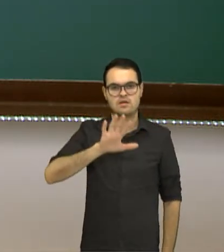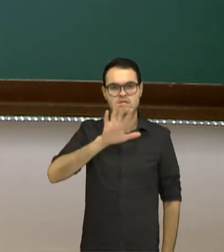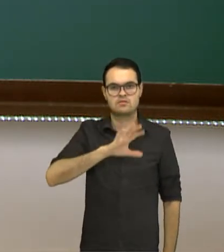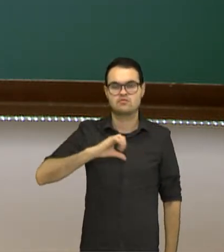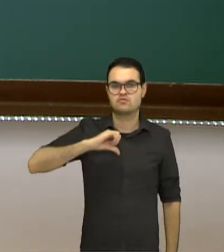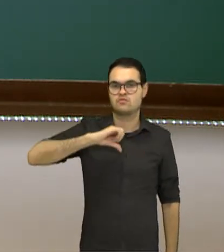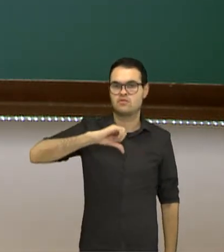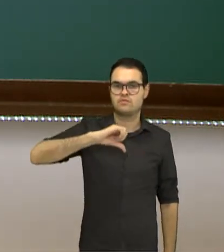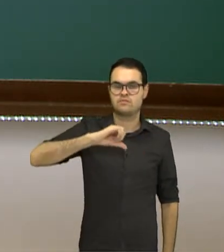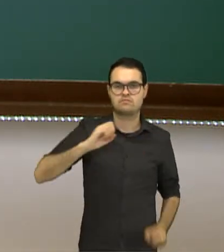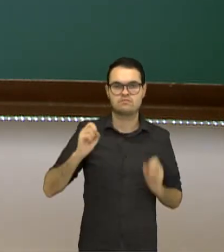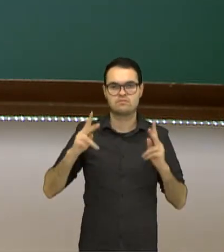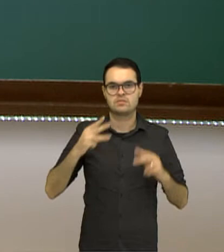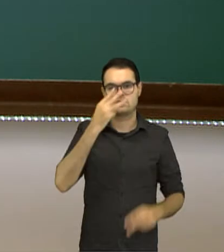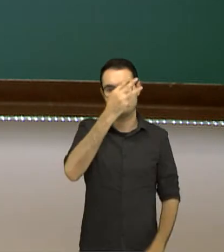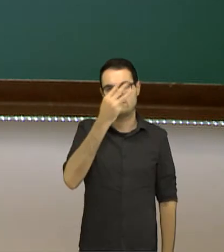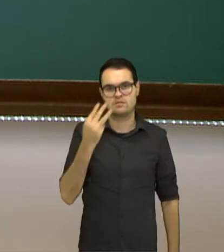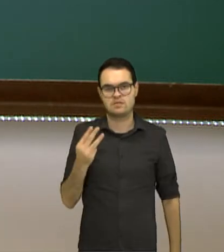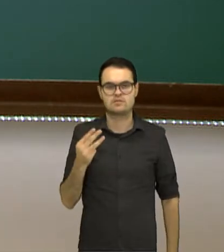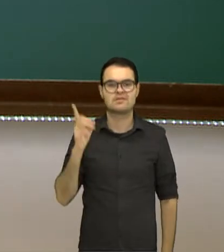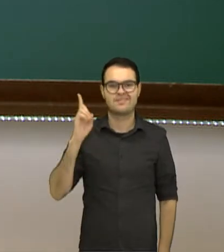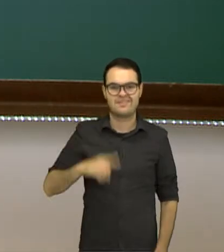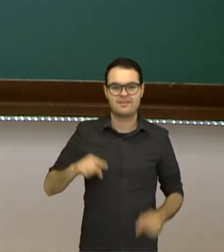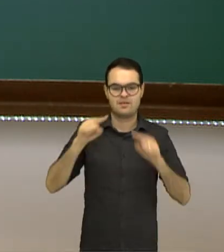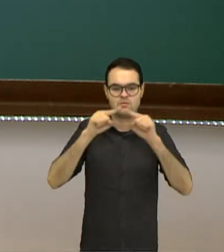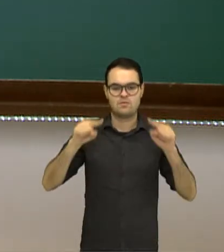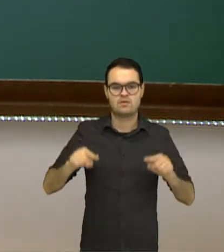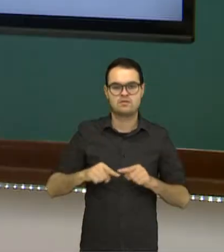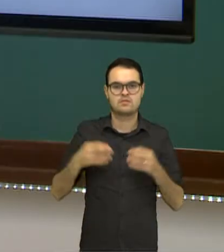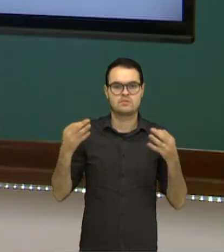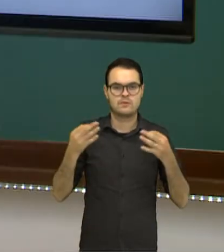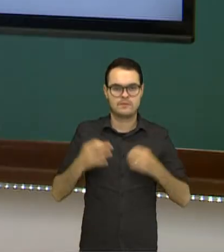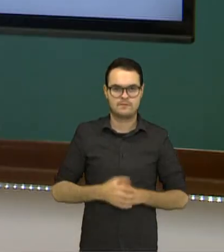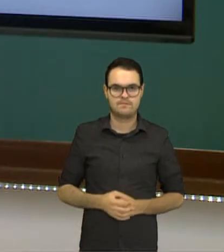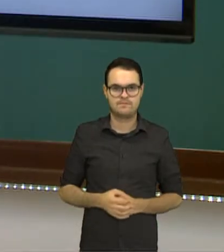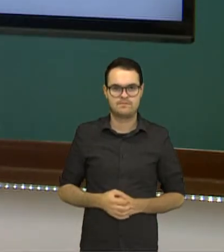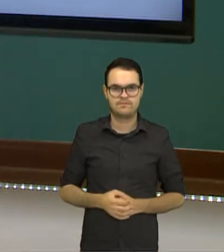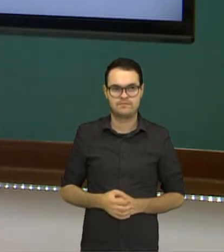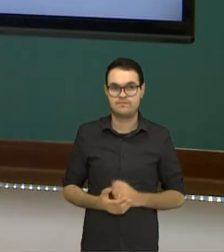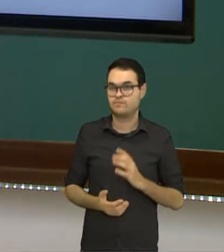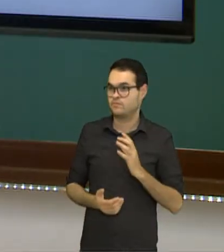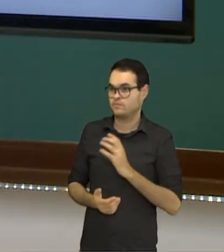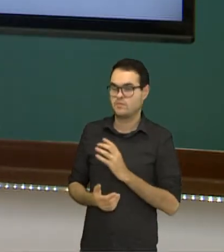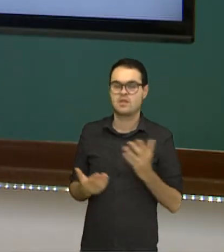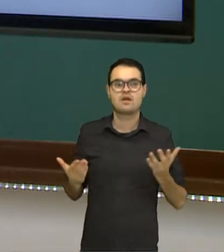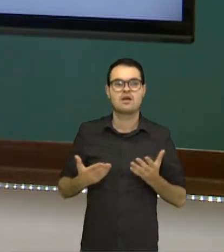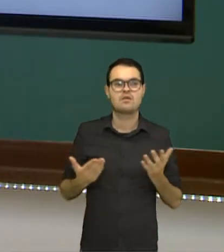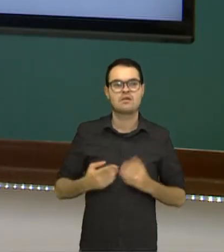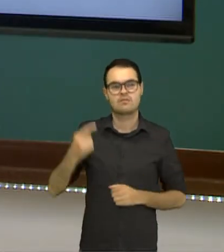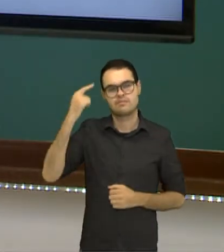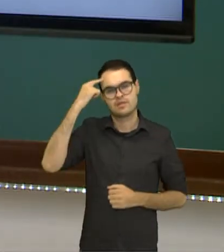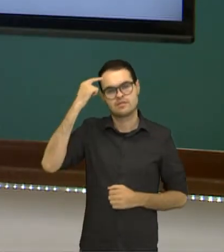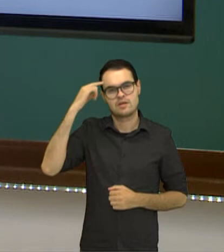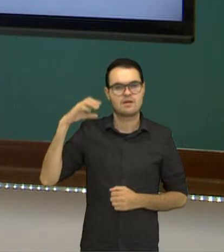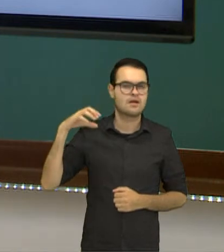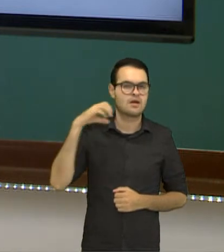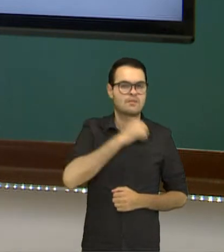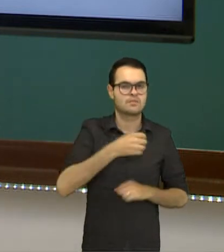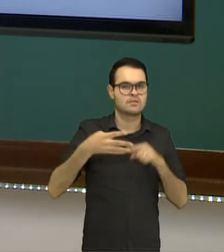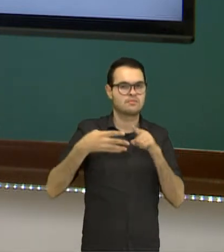9, certo? Então, 9 é quadrado perfeito. Diante disso, vamos fazer um pensamento bem rapidinho aí,